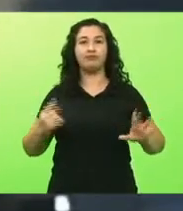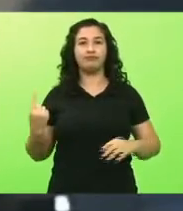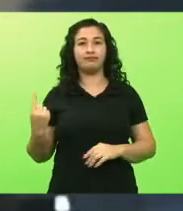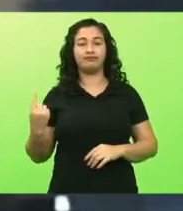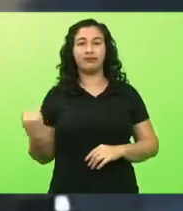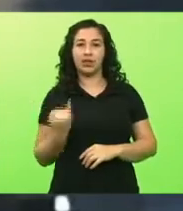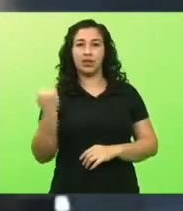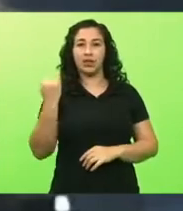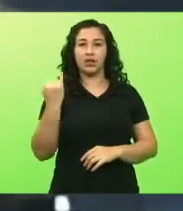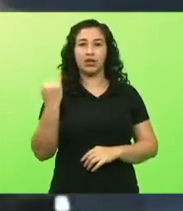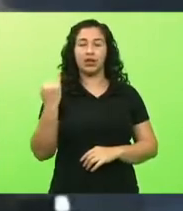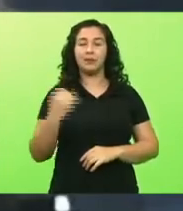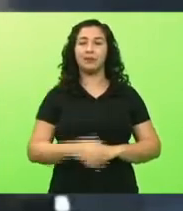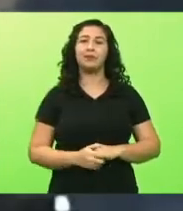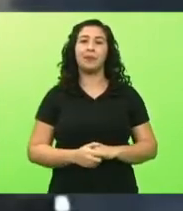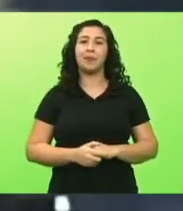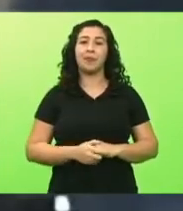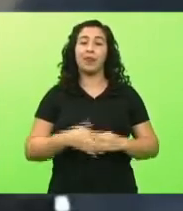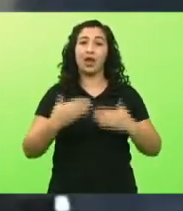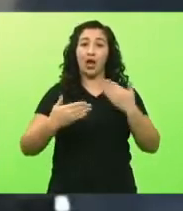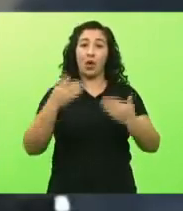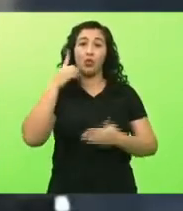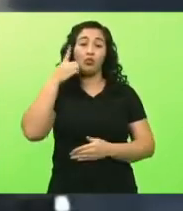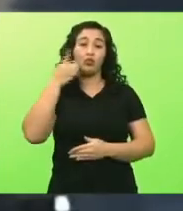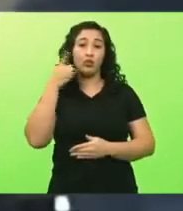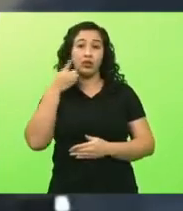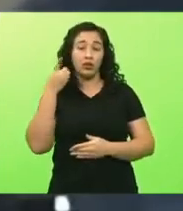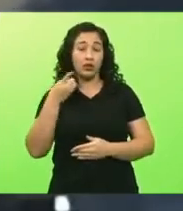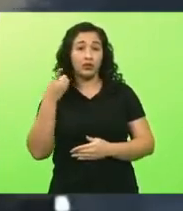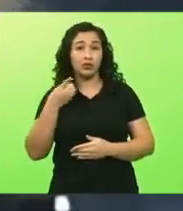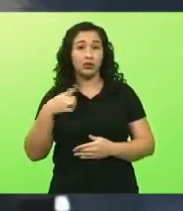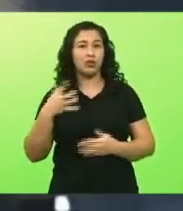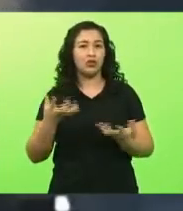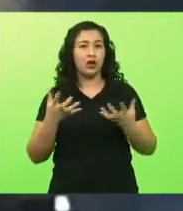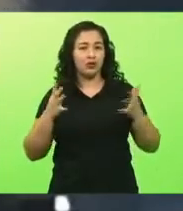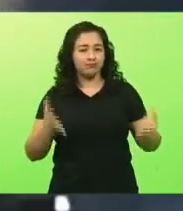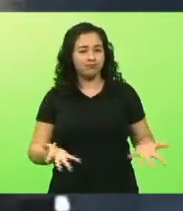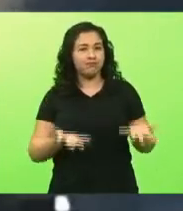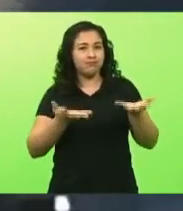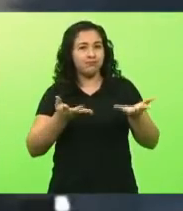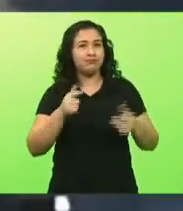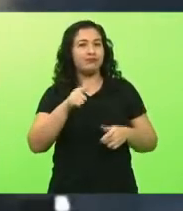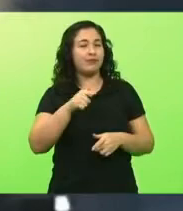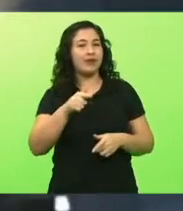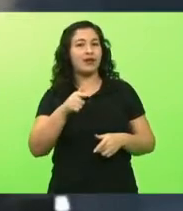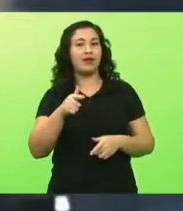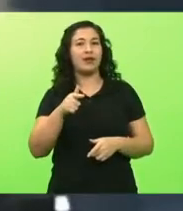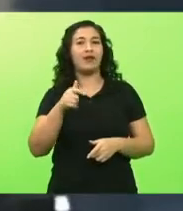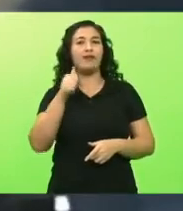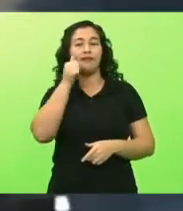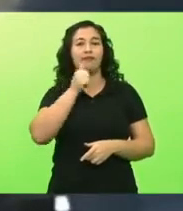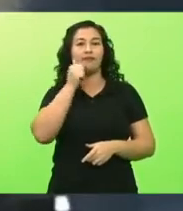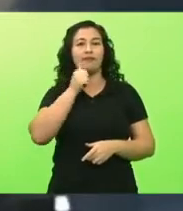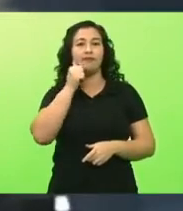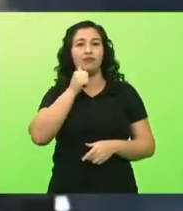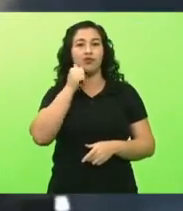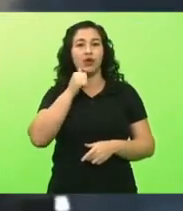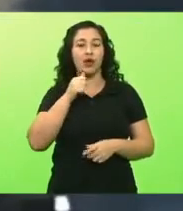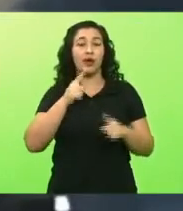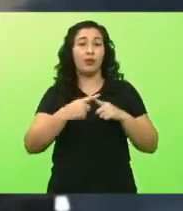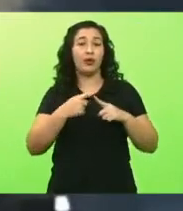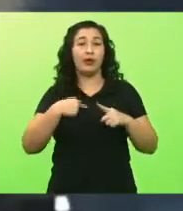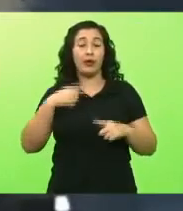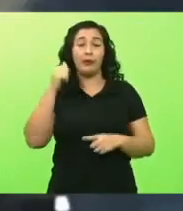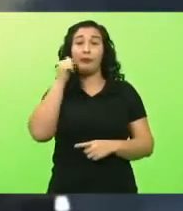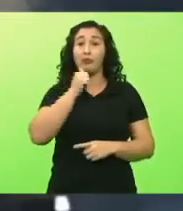deputada estadual, tenho buscado honrar Antonieta de Barros. Sobre a minha existência social como mulher e